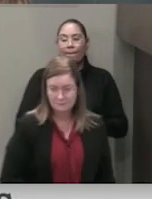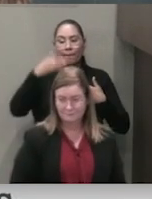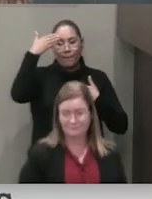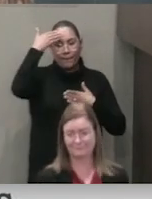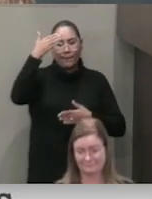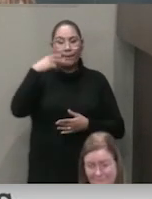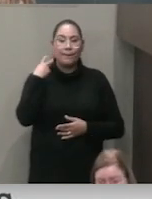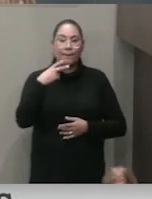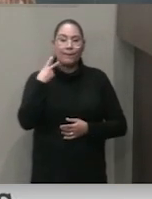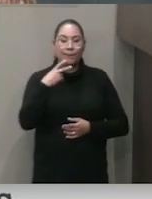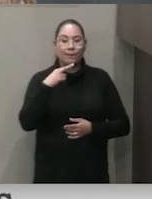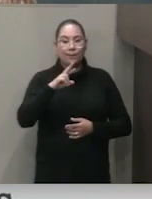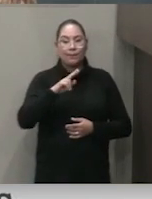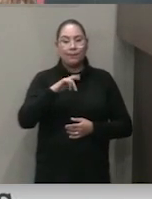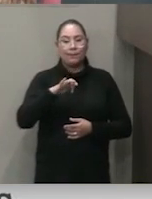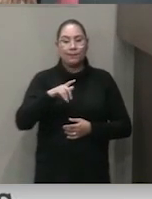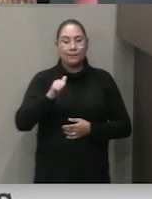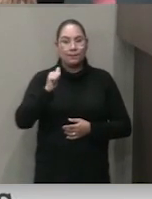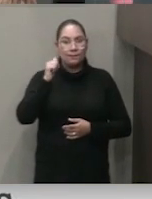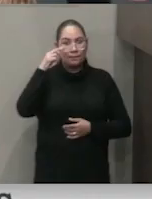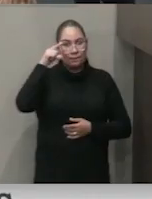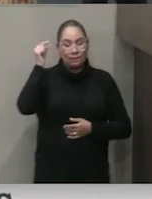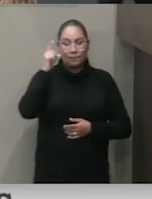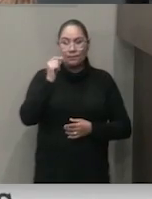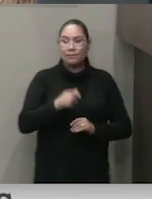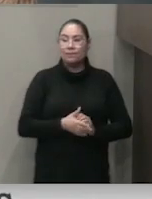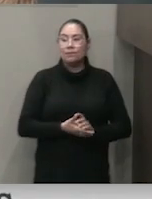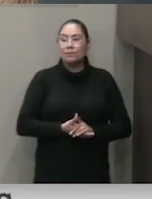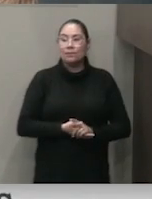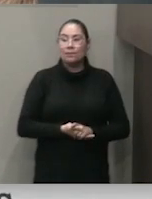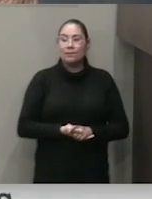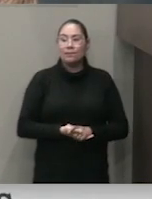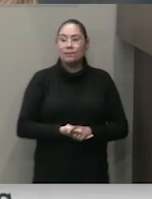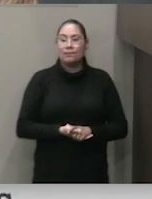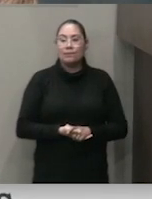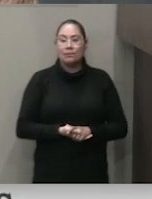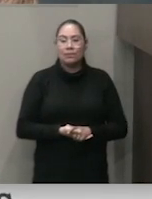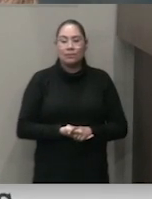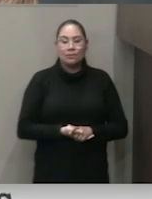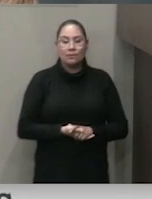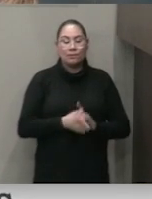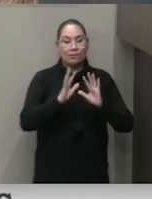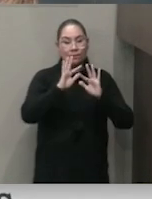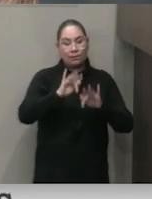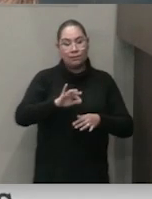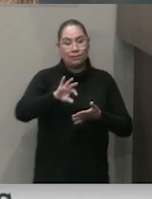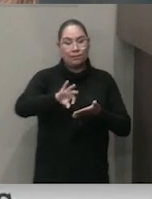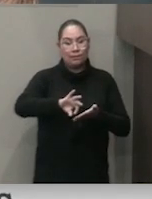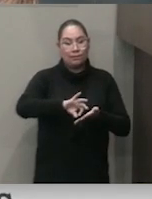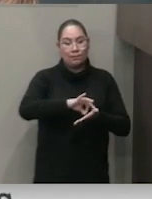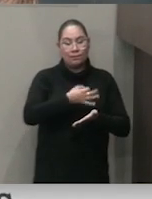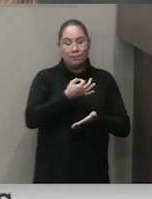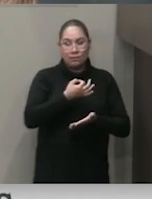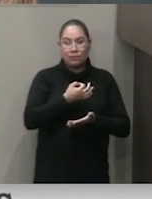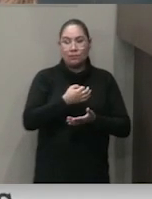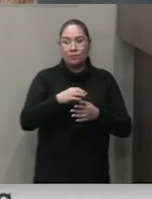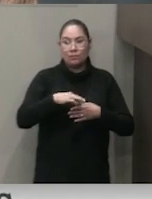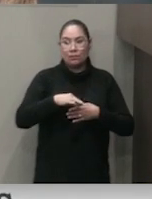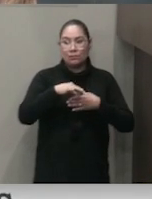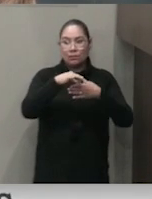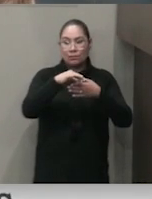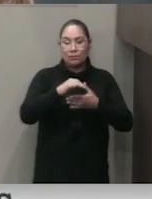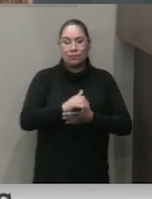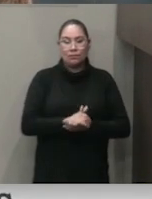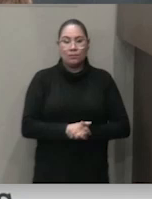Obrigada, vereadora professora Regina. Declaramos encerradas as inscrições das